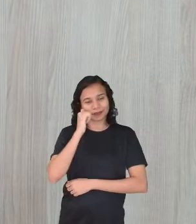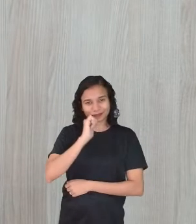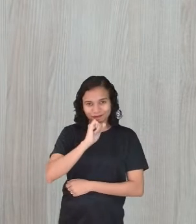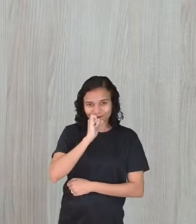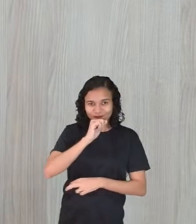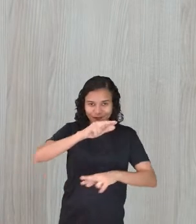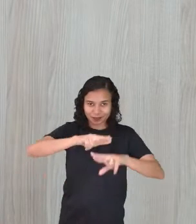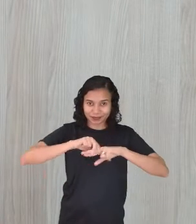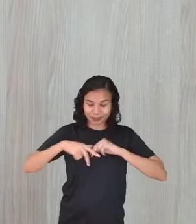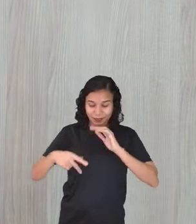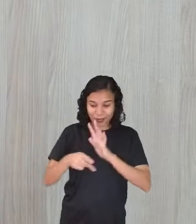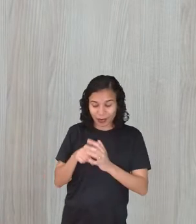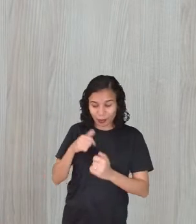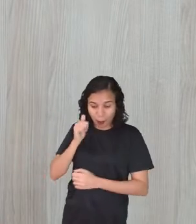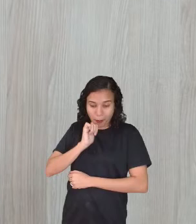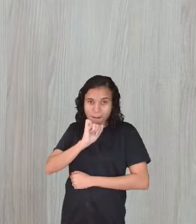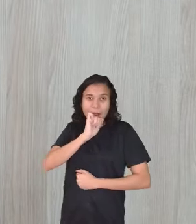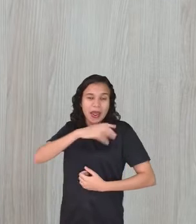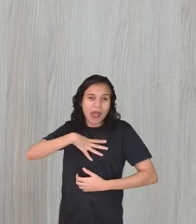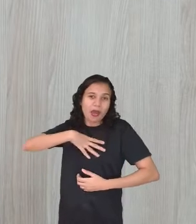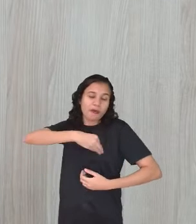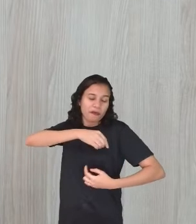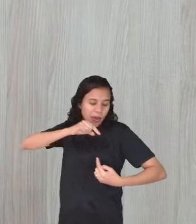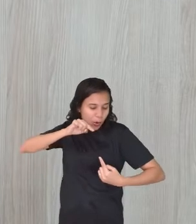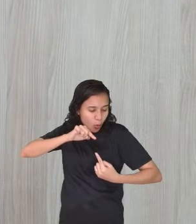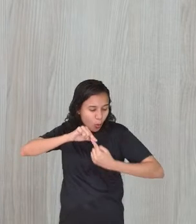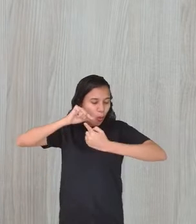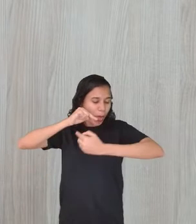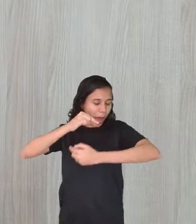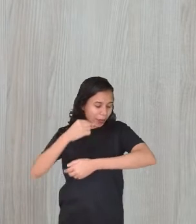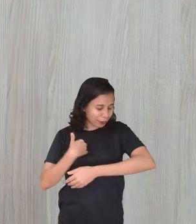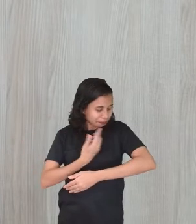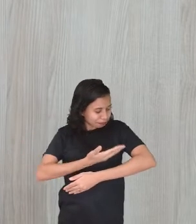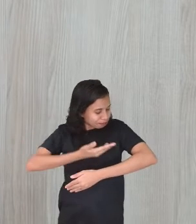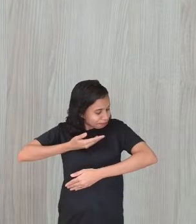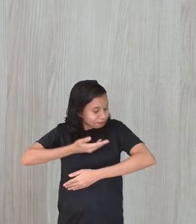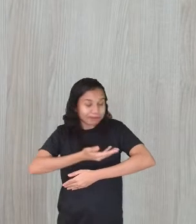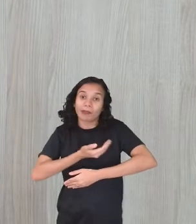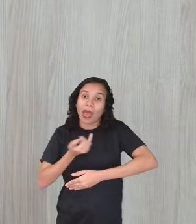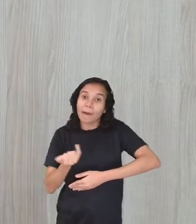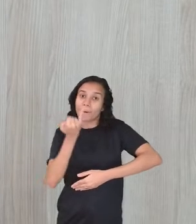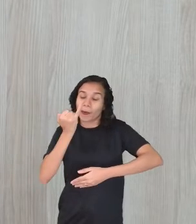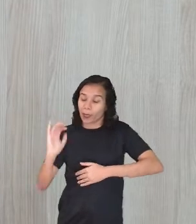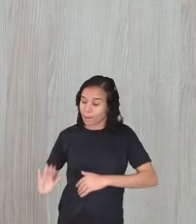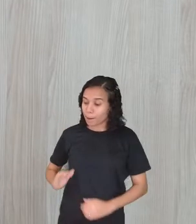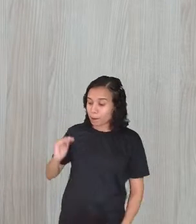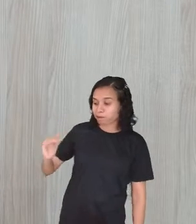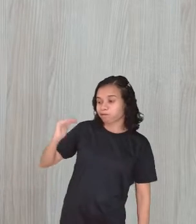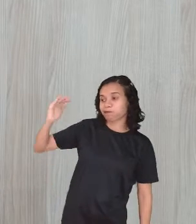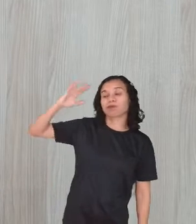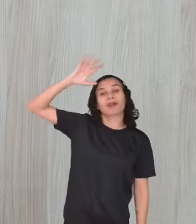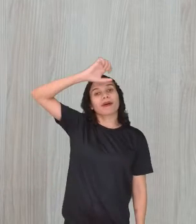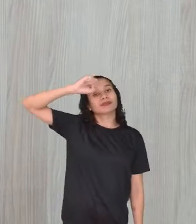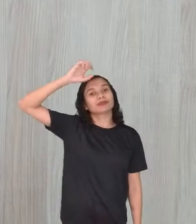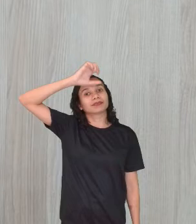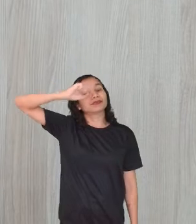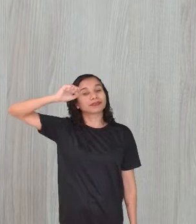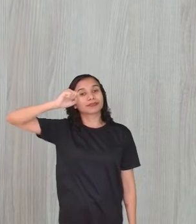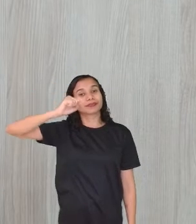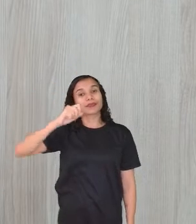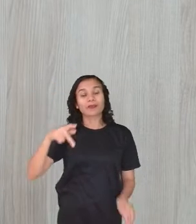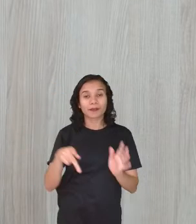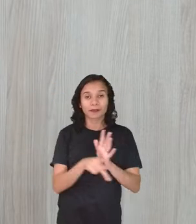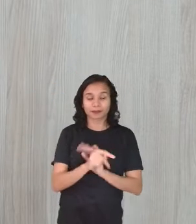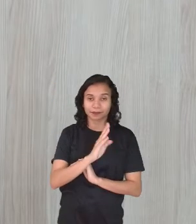essa ligação de mãe com filho, né, é muito importante também, até para o crescimento, a aprendizagem dele na idade